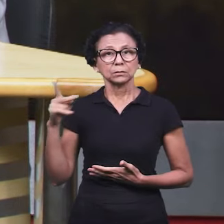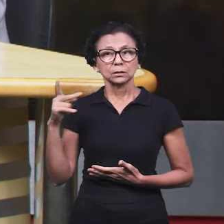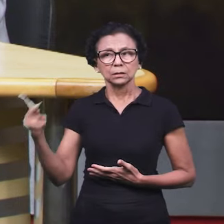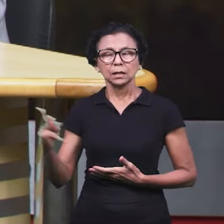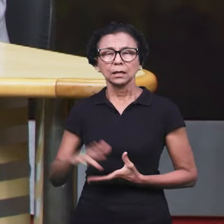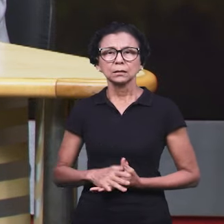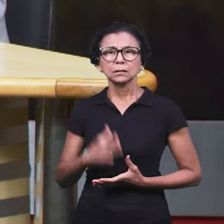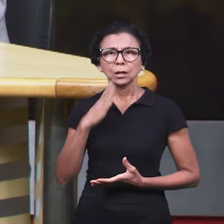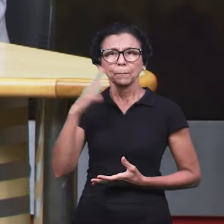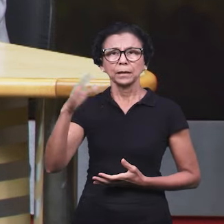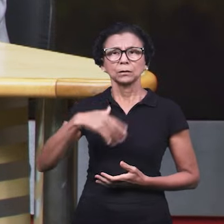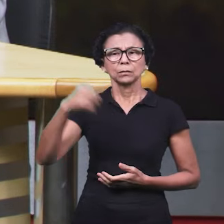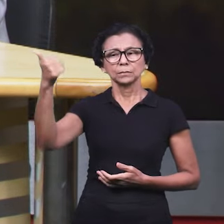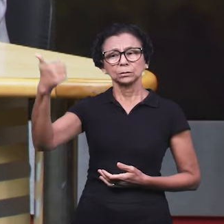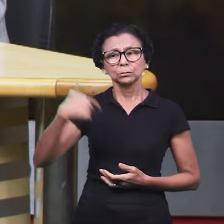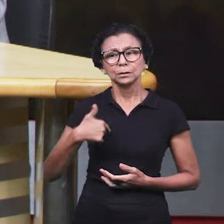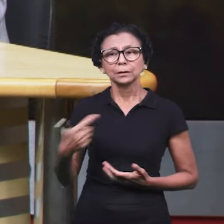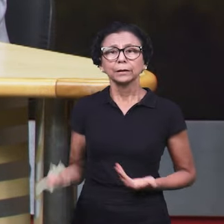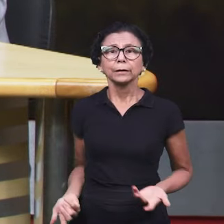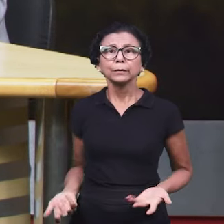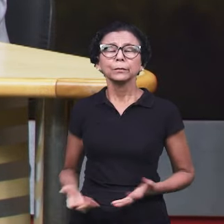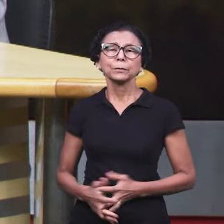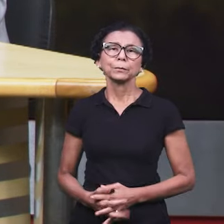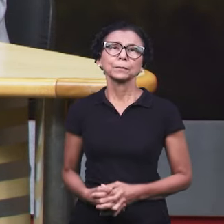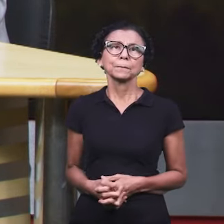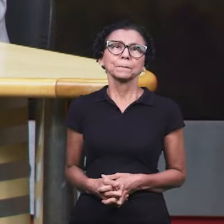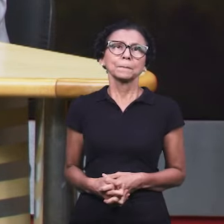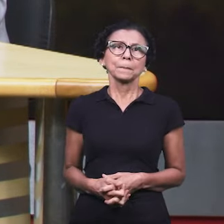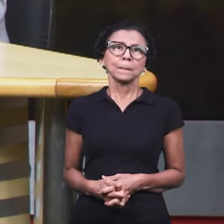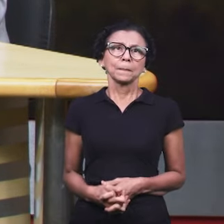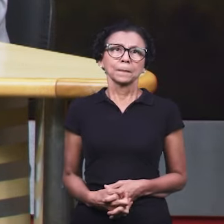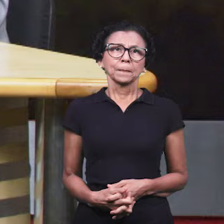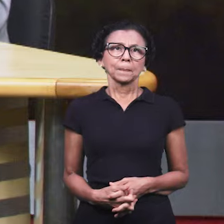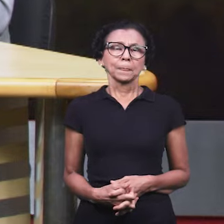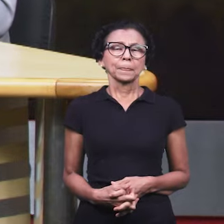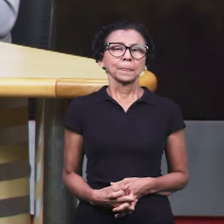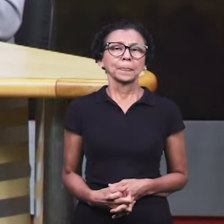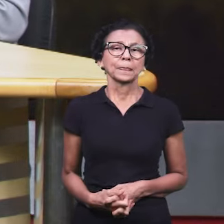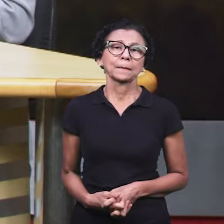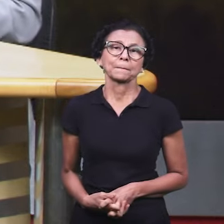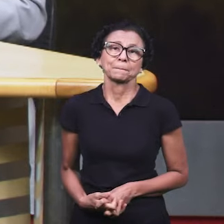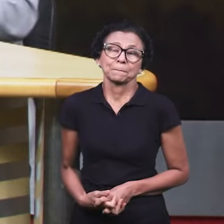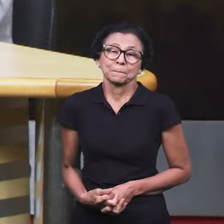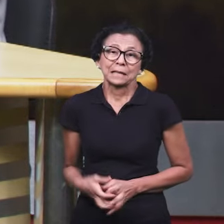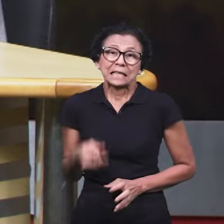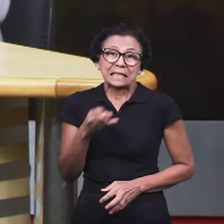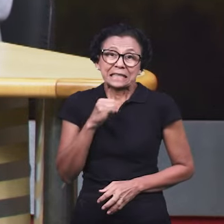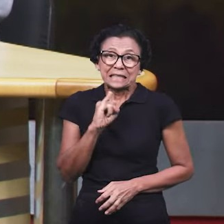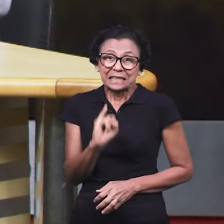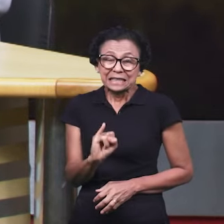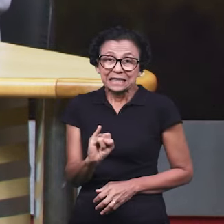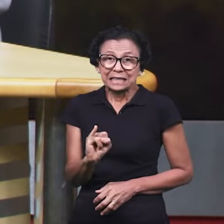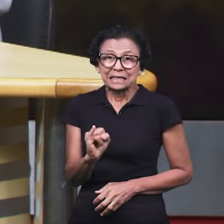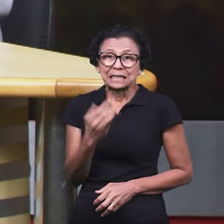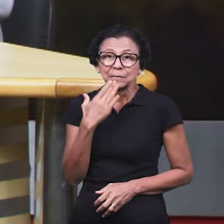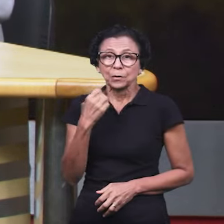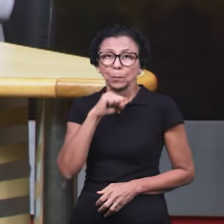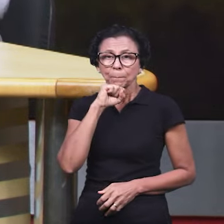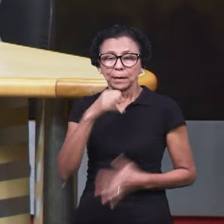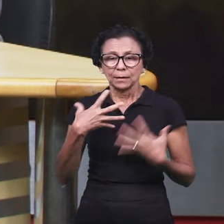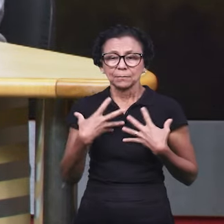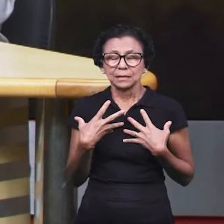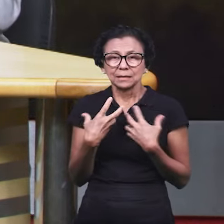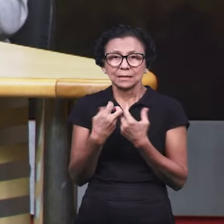dele dizer assim eu eu eu não quero nem ser reconhecido ser filho se eu for um dos jornale votar melhor do que eu tô